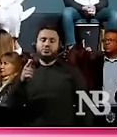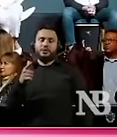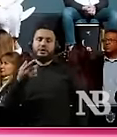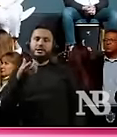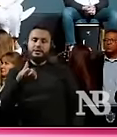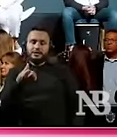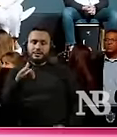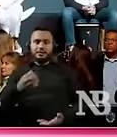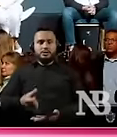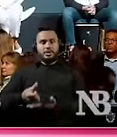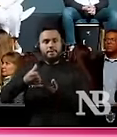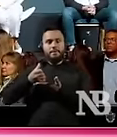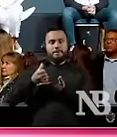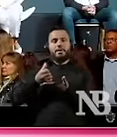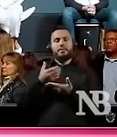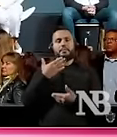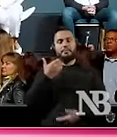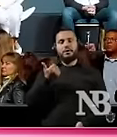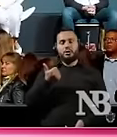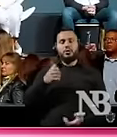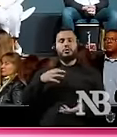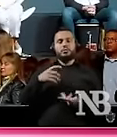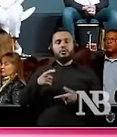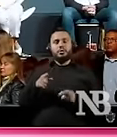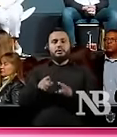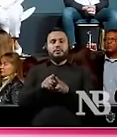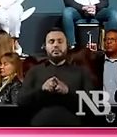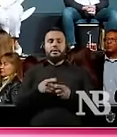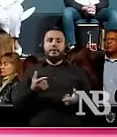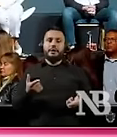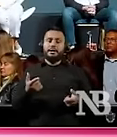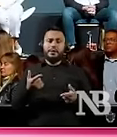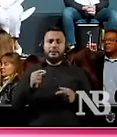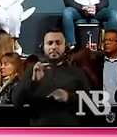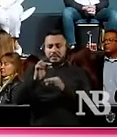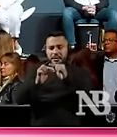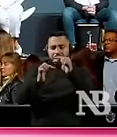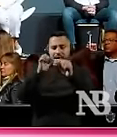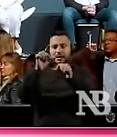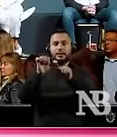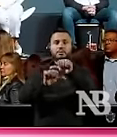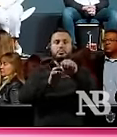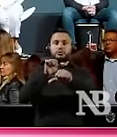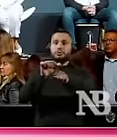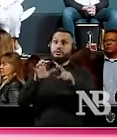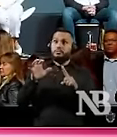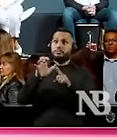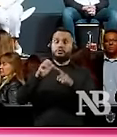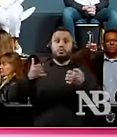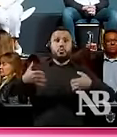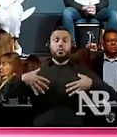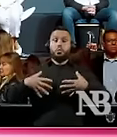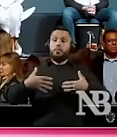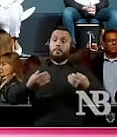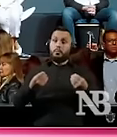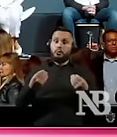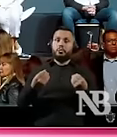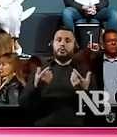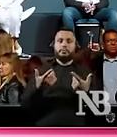o Beckham não teria sido a estrela que ele é no Real Madrid, ou seja, pequenas mudanças fizeram grandes